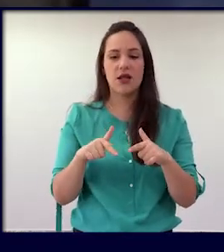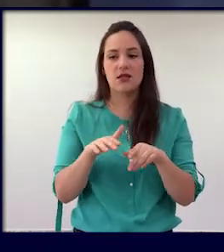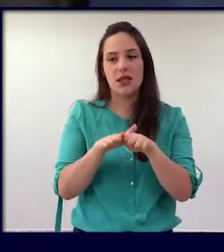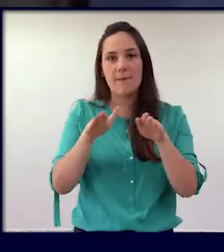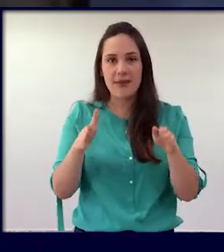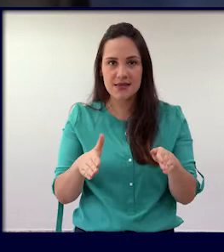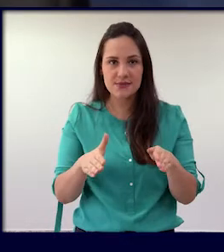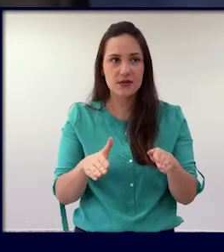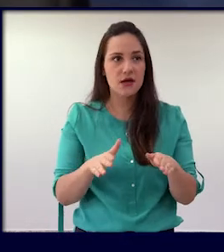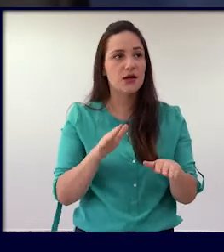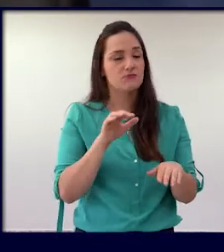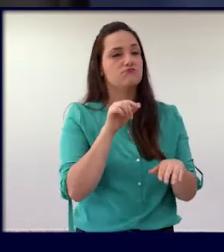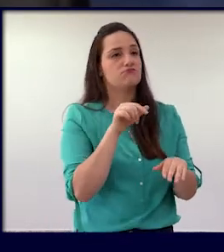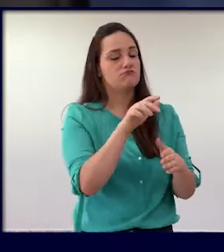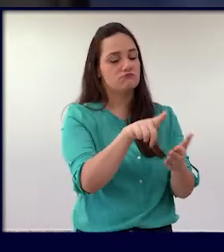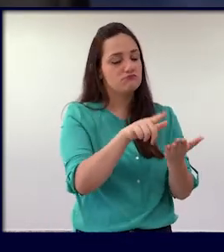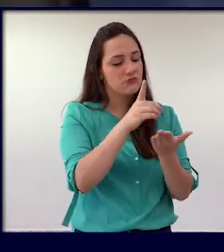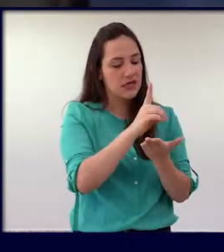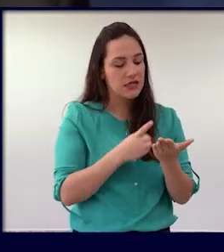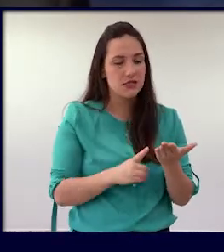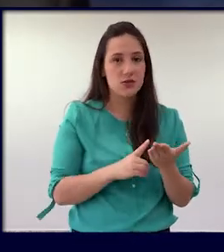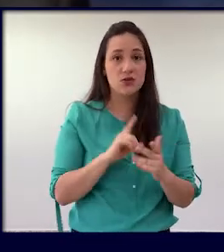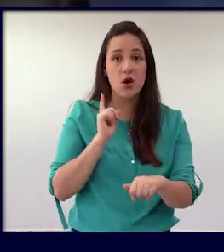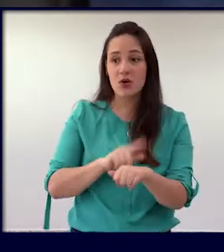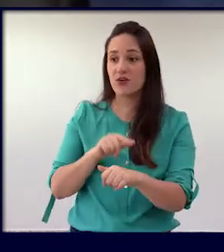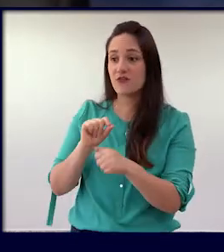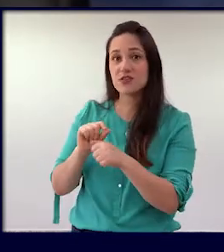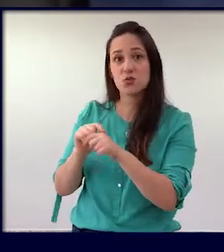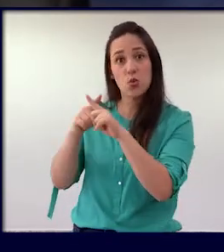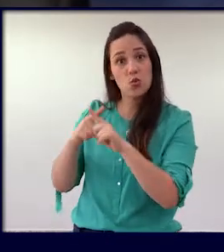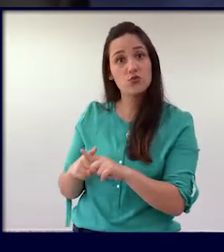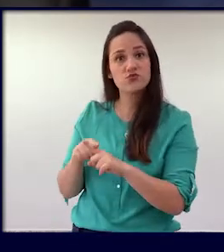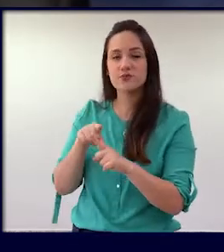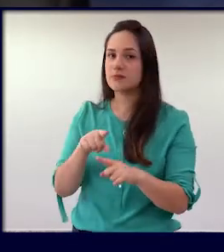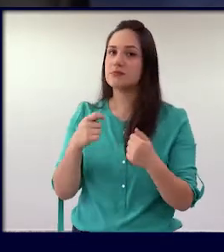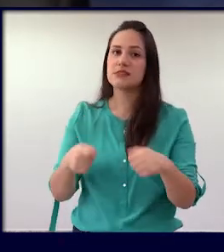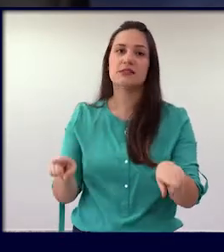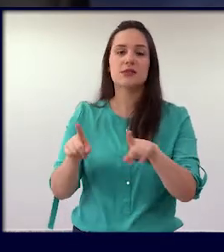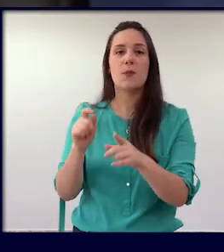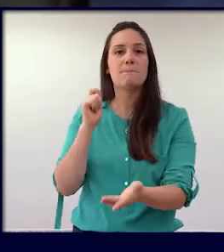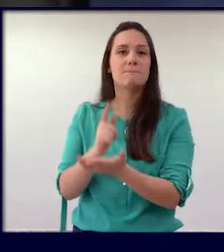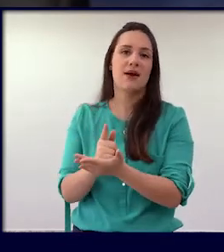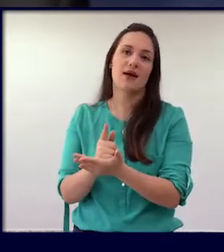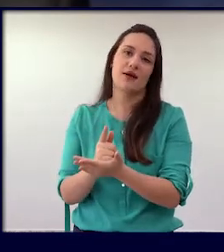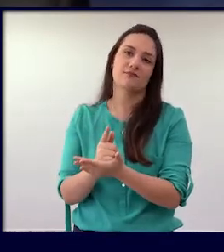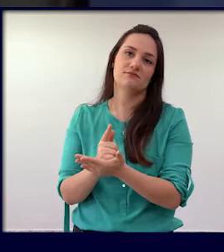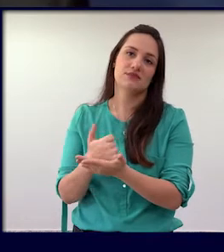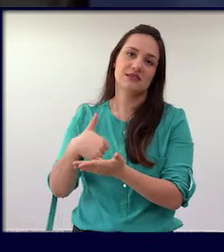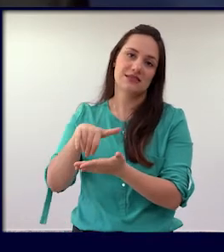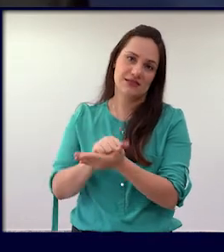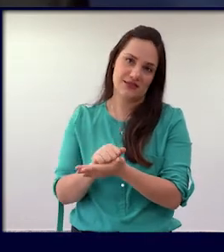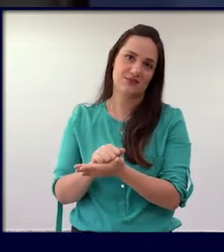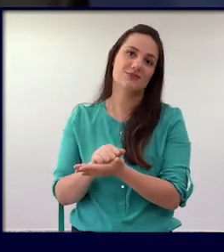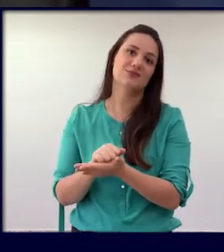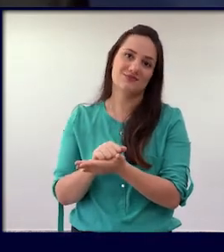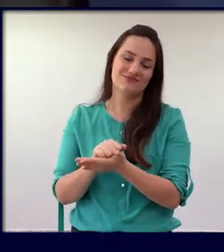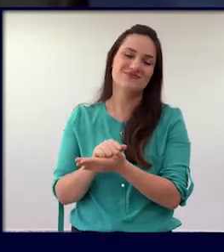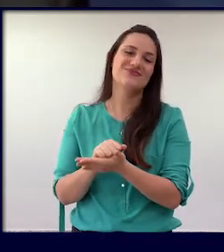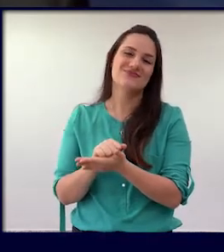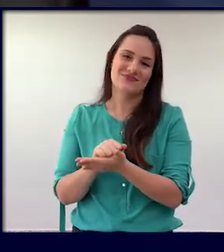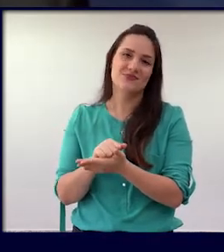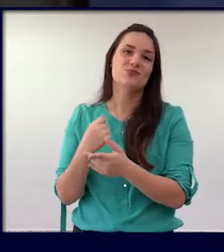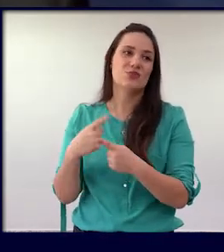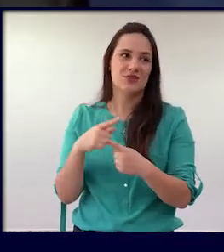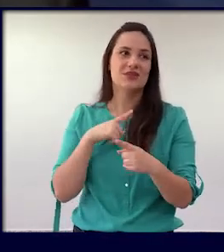e, futuramente, quando ele for se inscrever num concurso público, ele pode solicitar a isenção de taxa de inscrição, porque nós